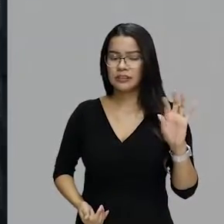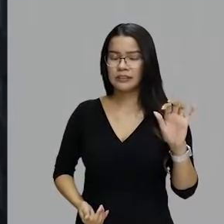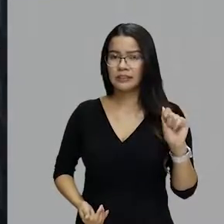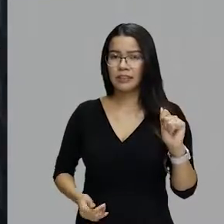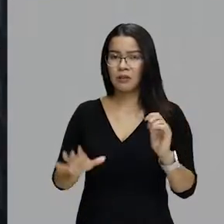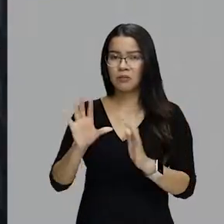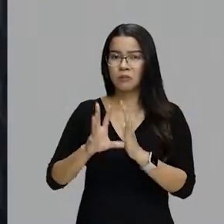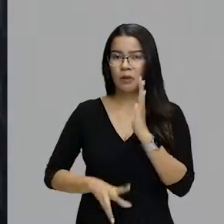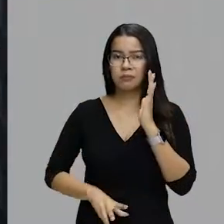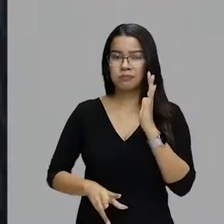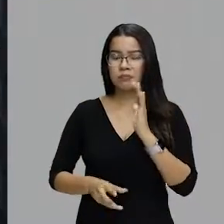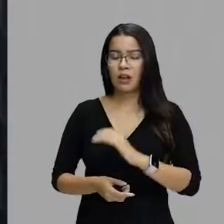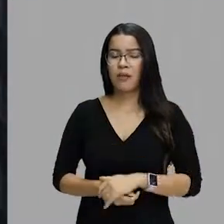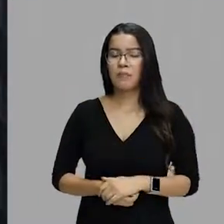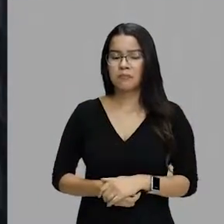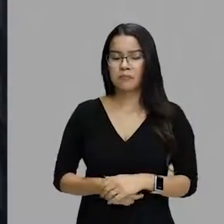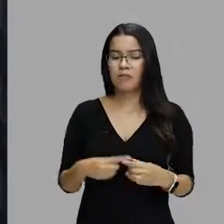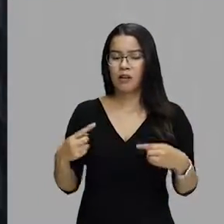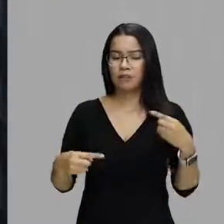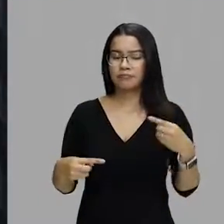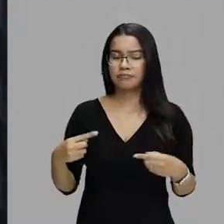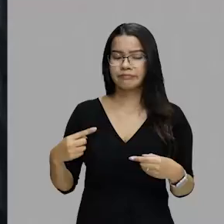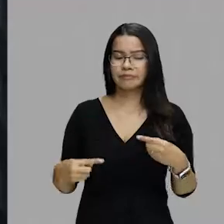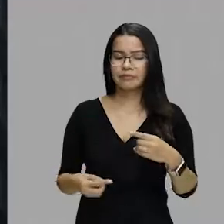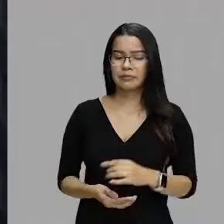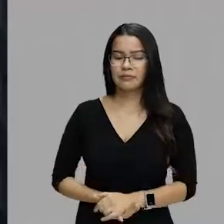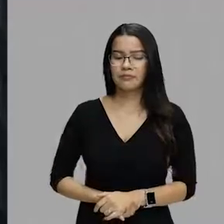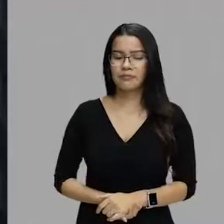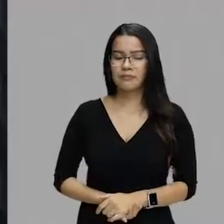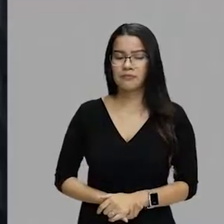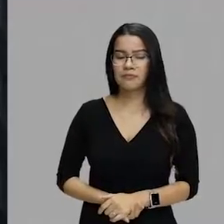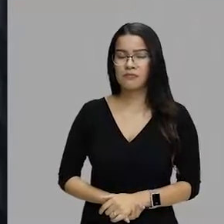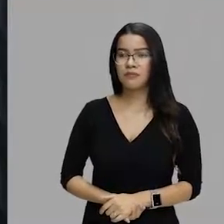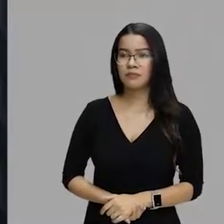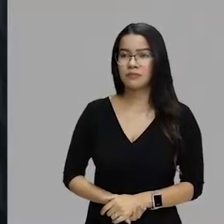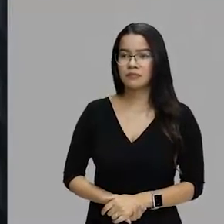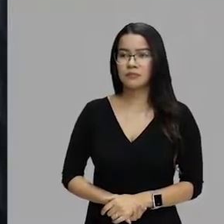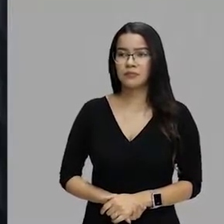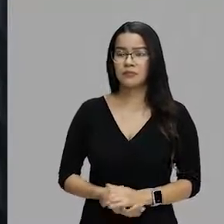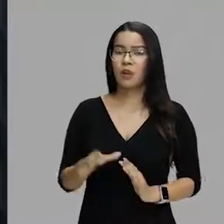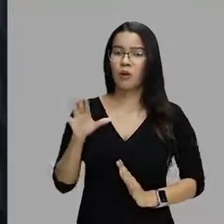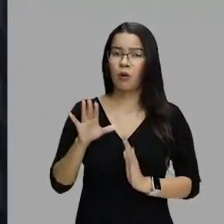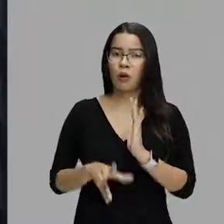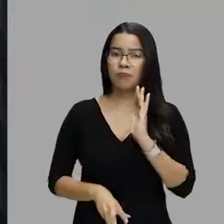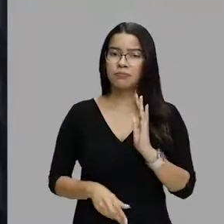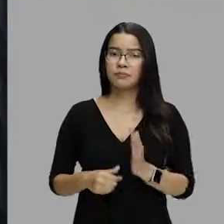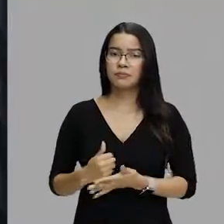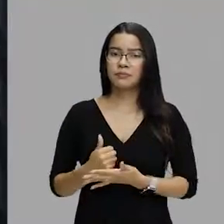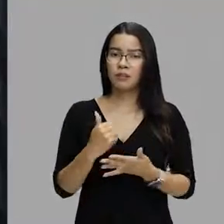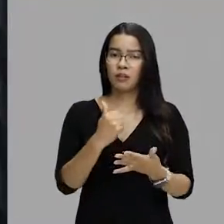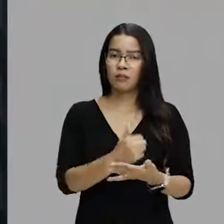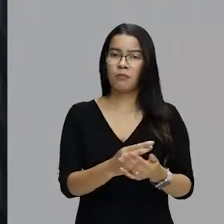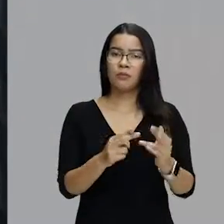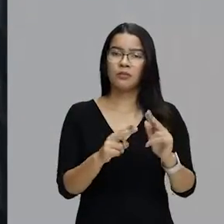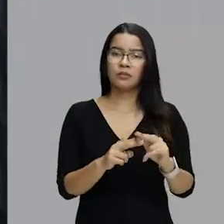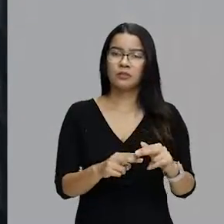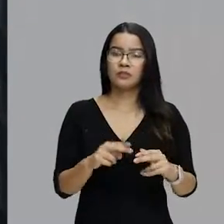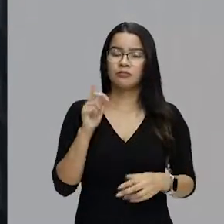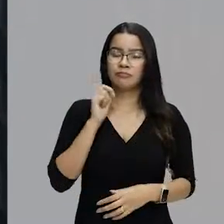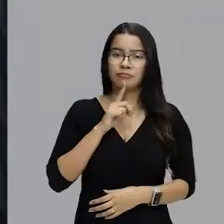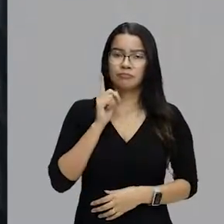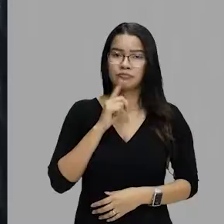político. O presidente Fulgêncio Batista. Um golpe apoiado pelos Estados Unidos. Já nem existia mais a emenda